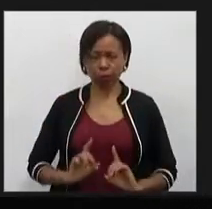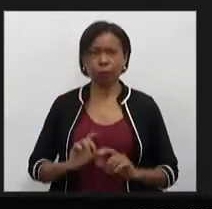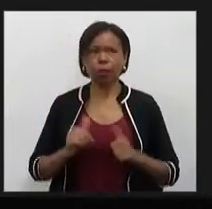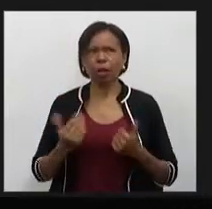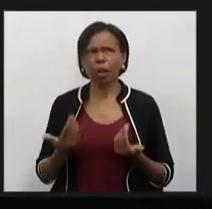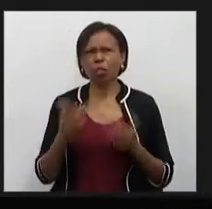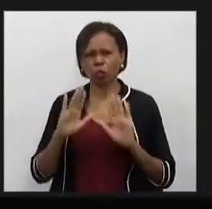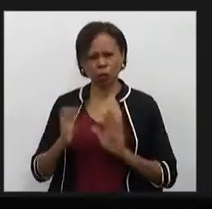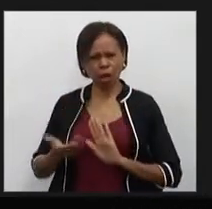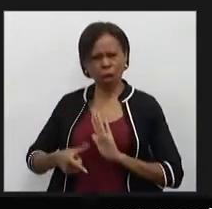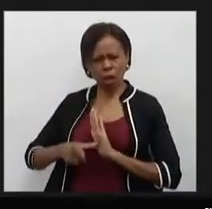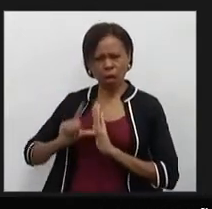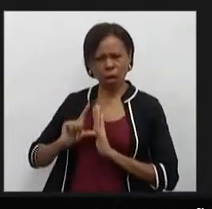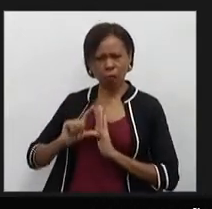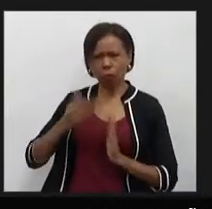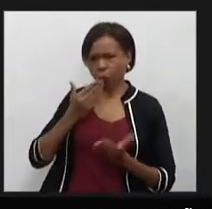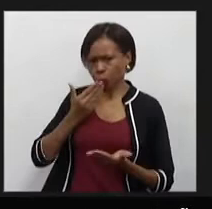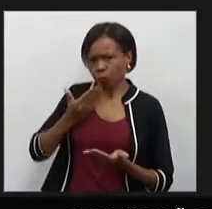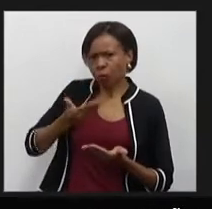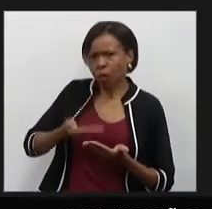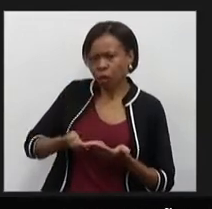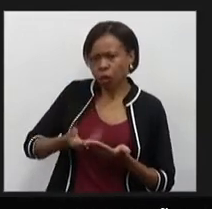um requerimento, que é o requerimento de número